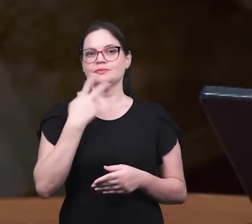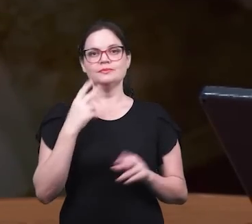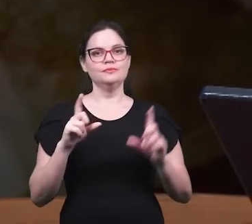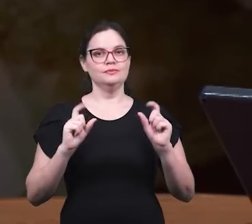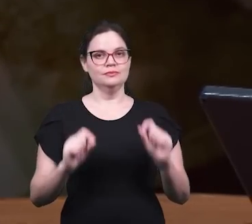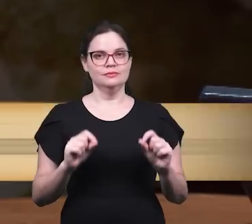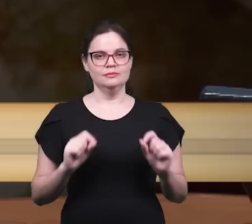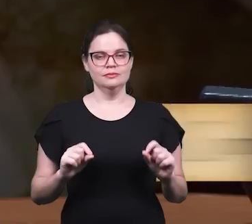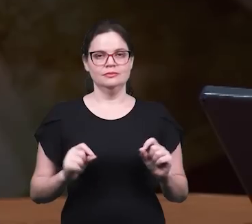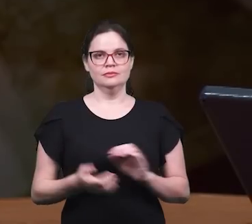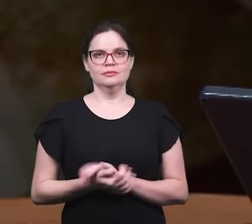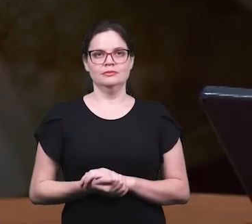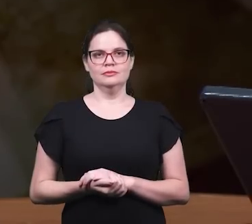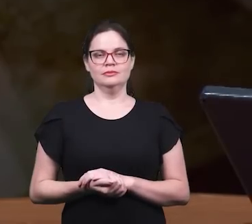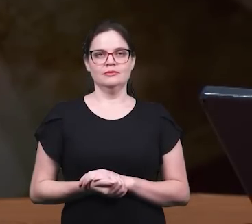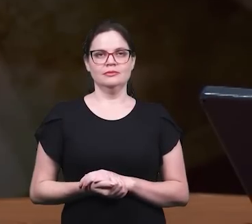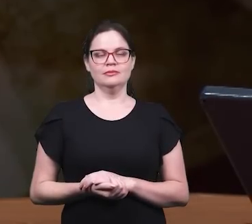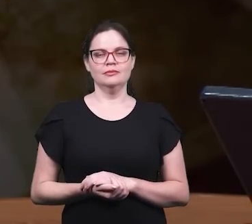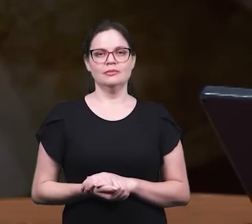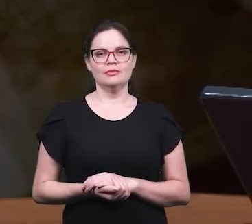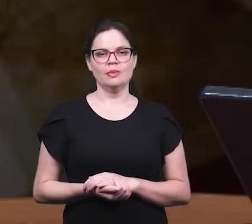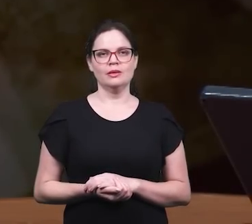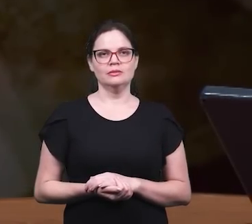ainda daquilo que as cartas